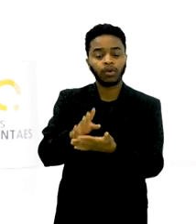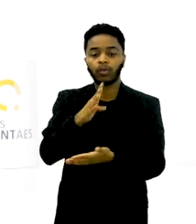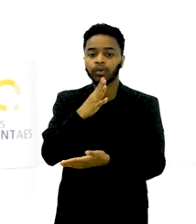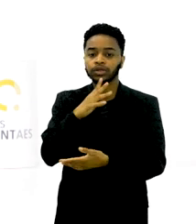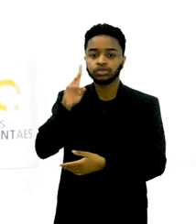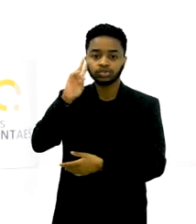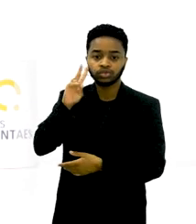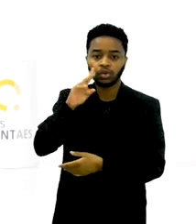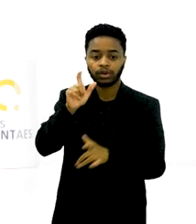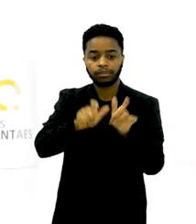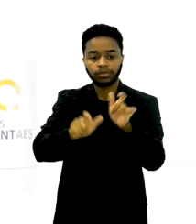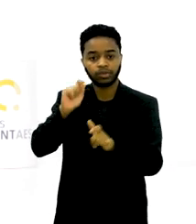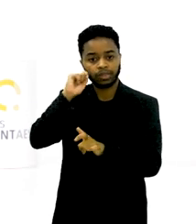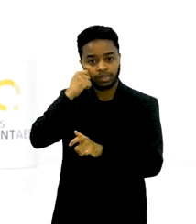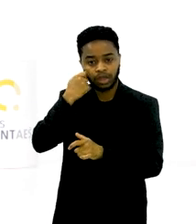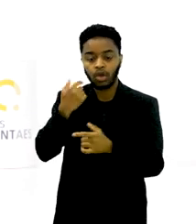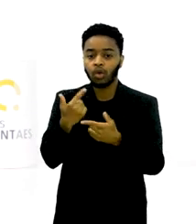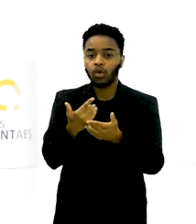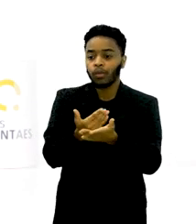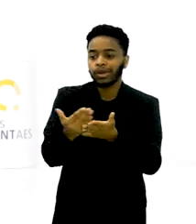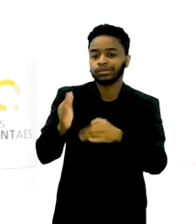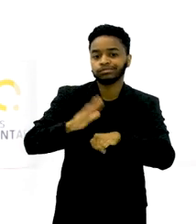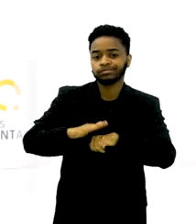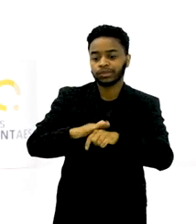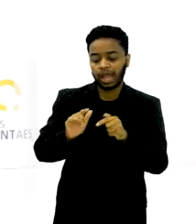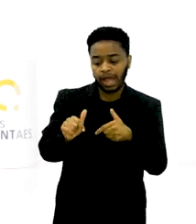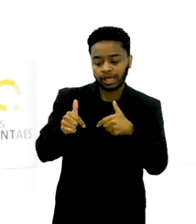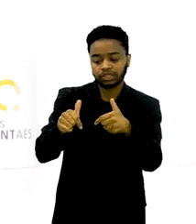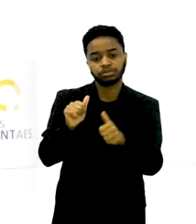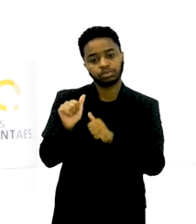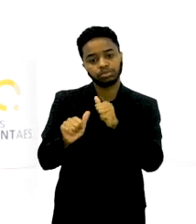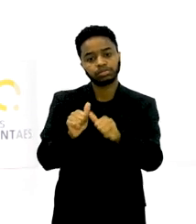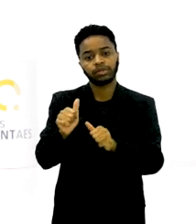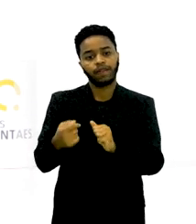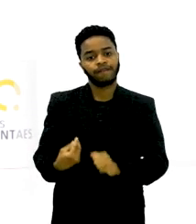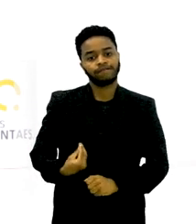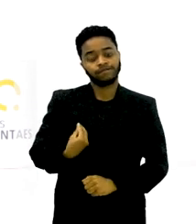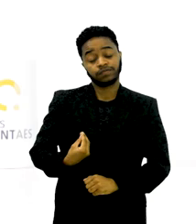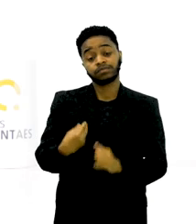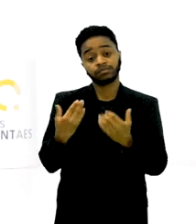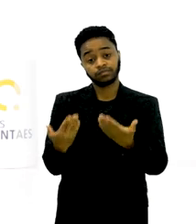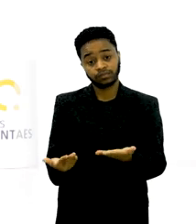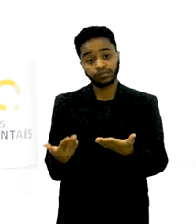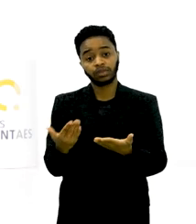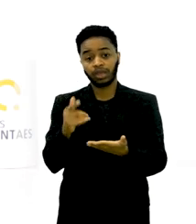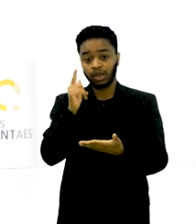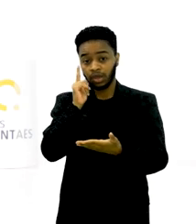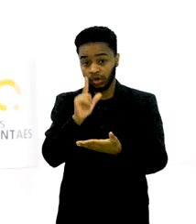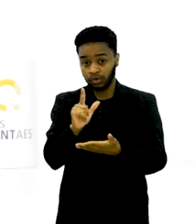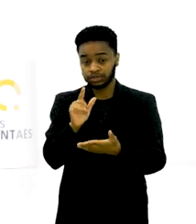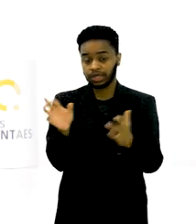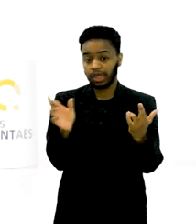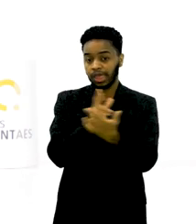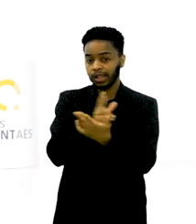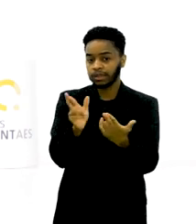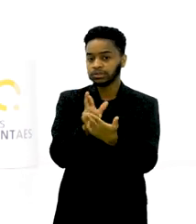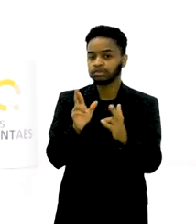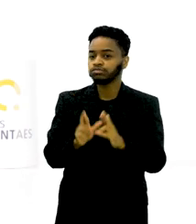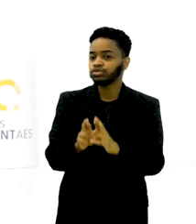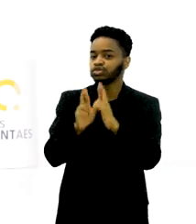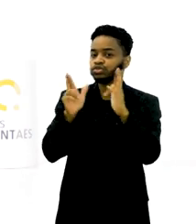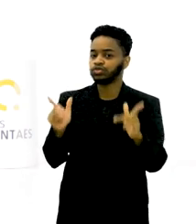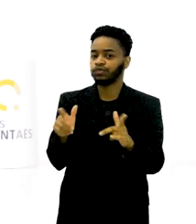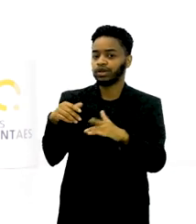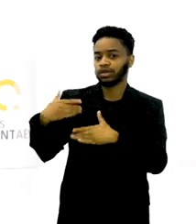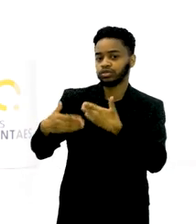se tornam um agente de transformação das suas próprias vidas sem dúvida e isso faz com que eles tenham um outro nível de relação